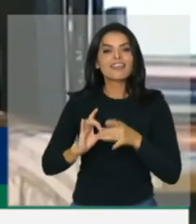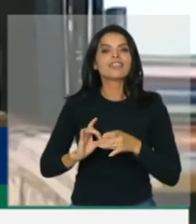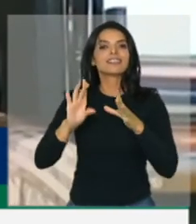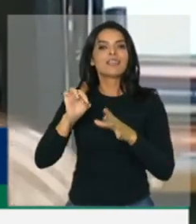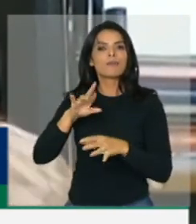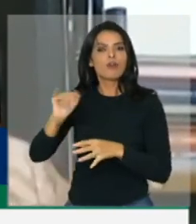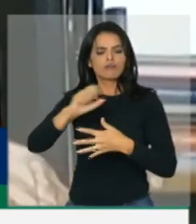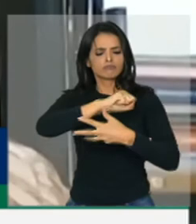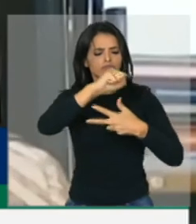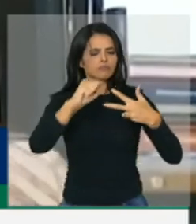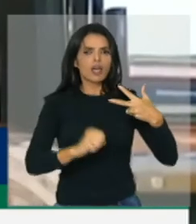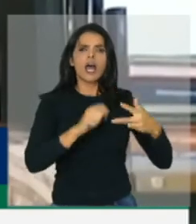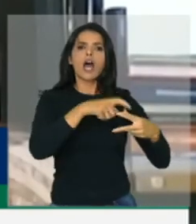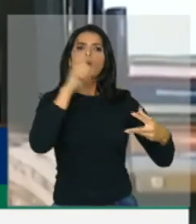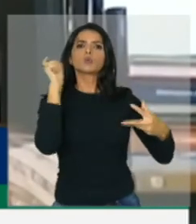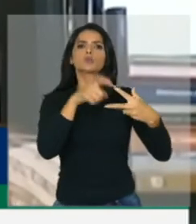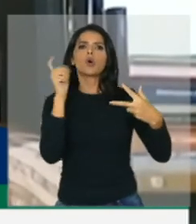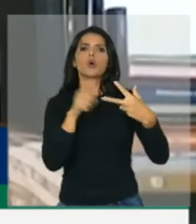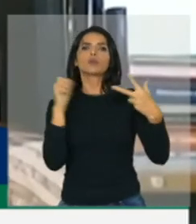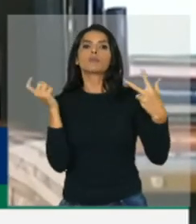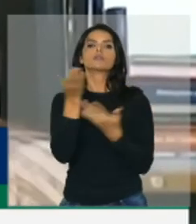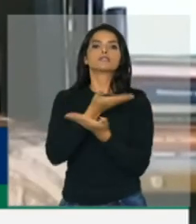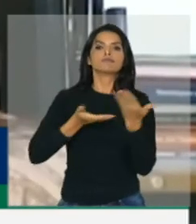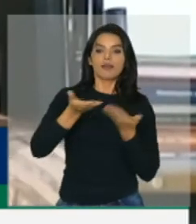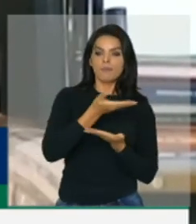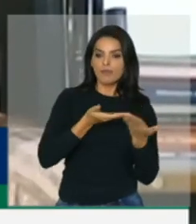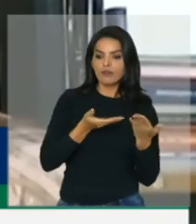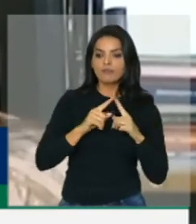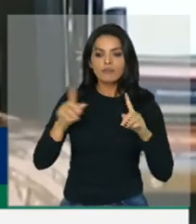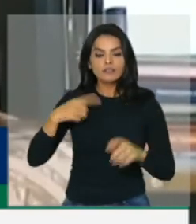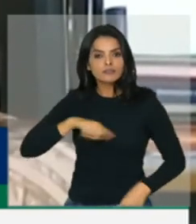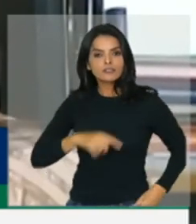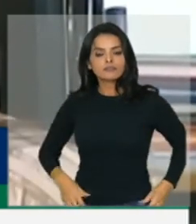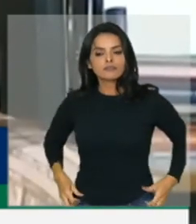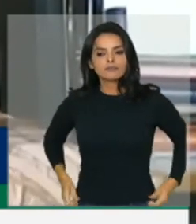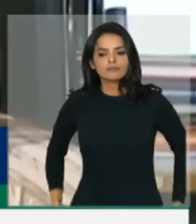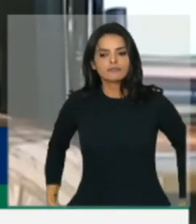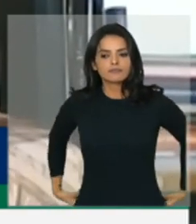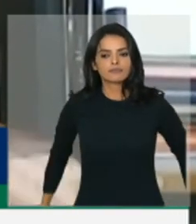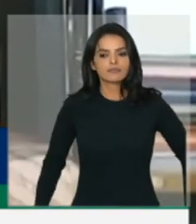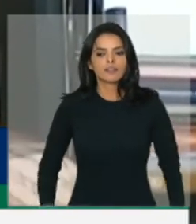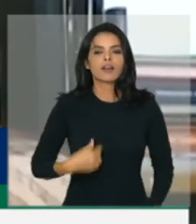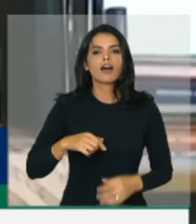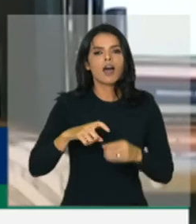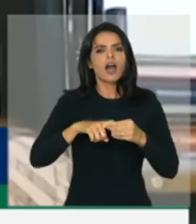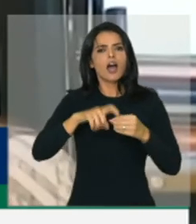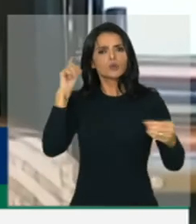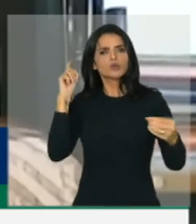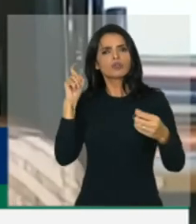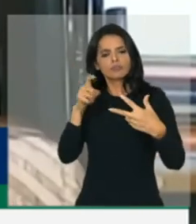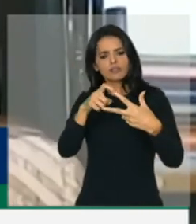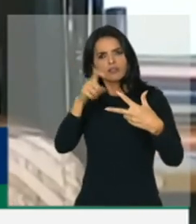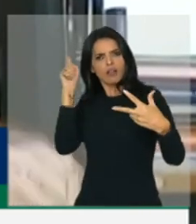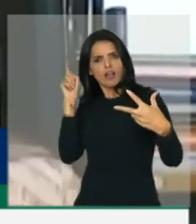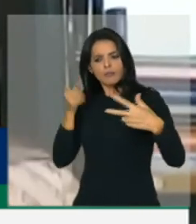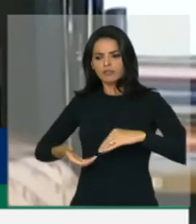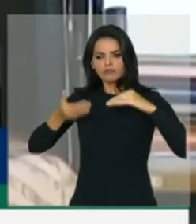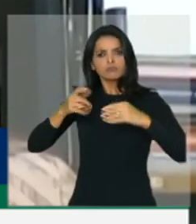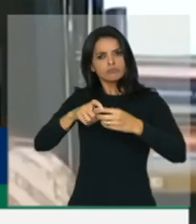independentes, harmônicos, no entanto. Nós defendemos a autonomia da Câmara, do Congresso Nacional.